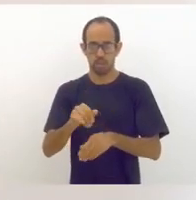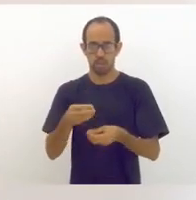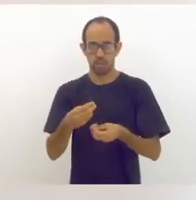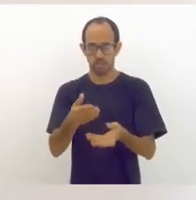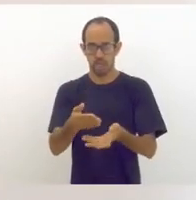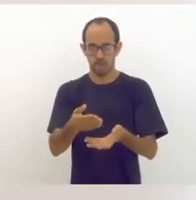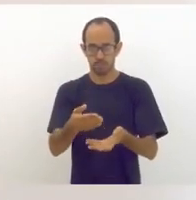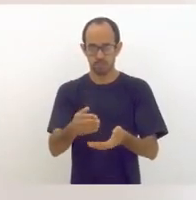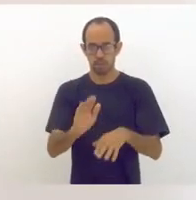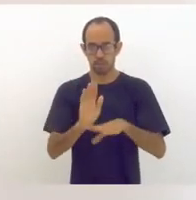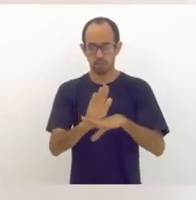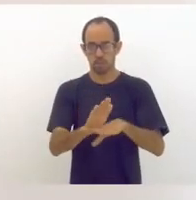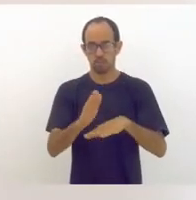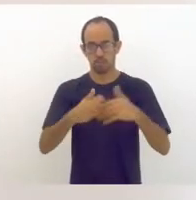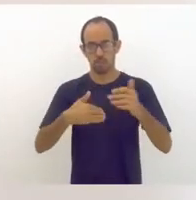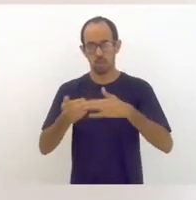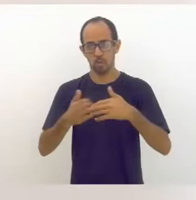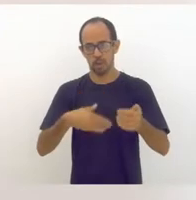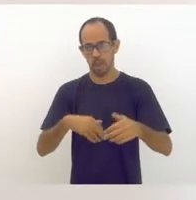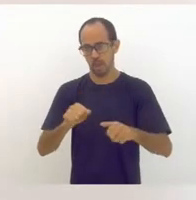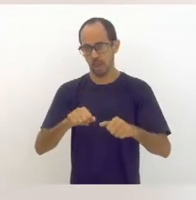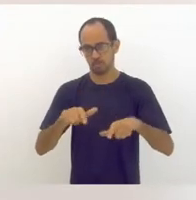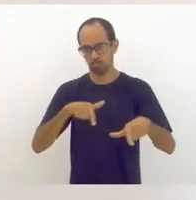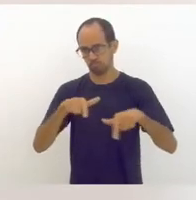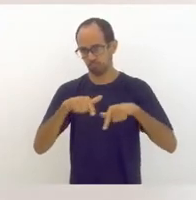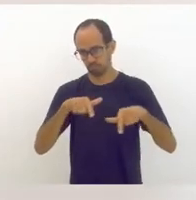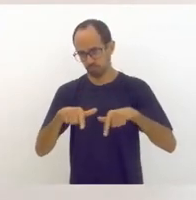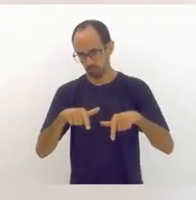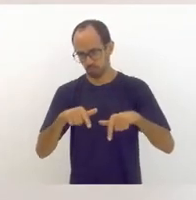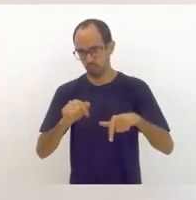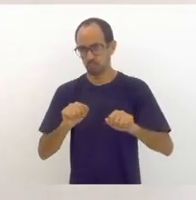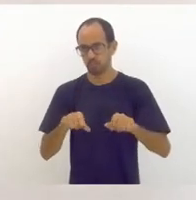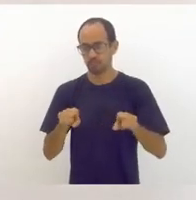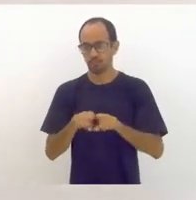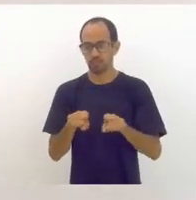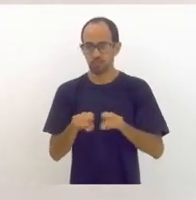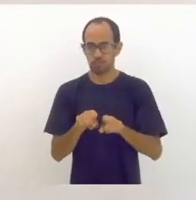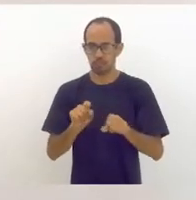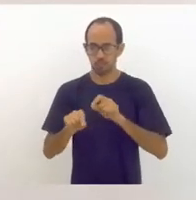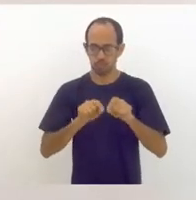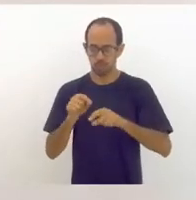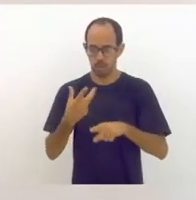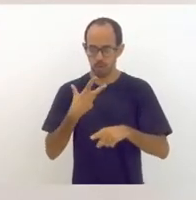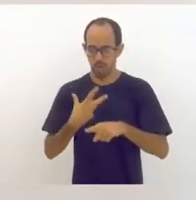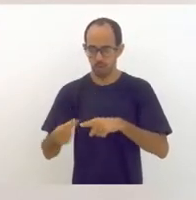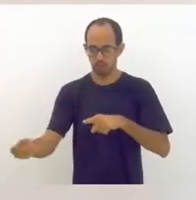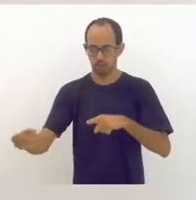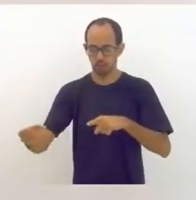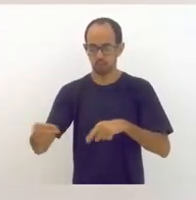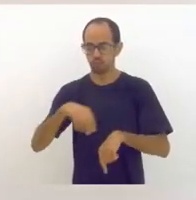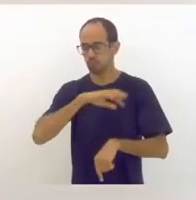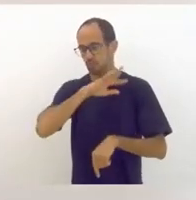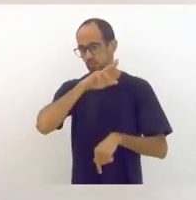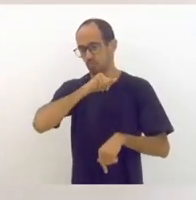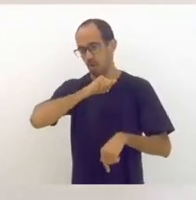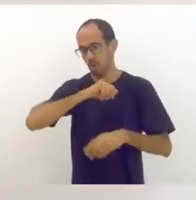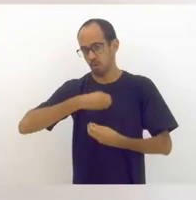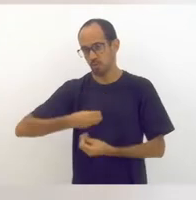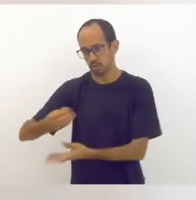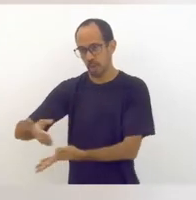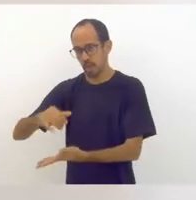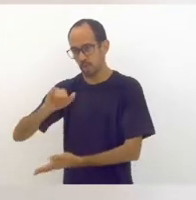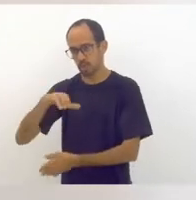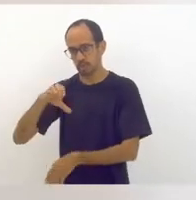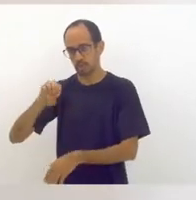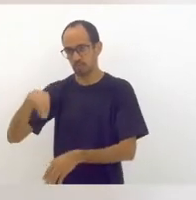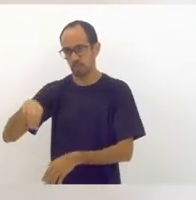alguma atividade. Por outro lado, o refúgio traz para esses municípios, não é só o ICMS ecológico,